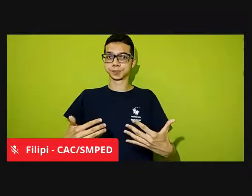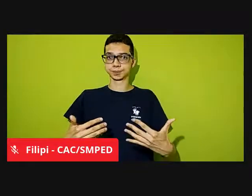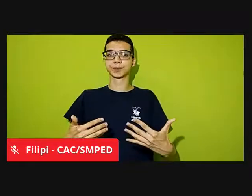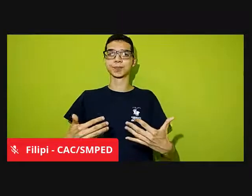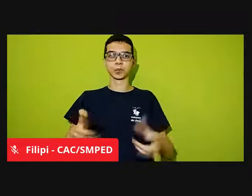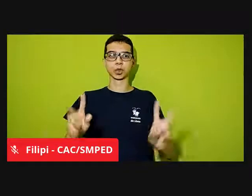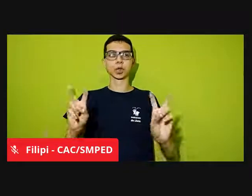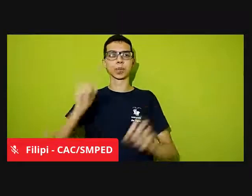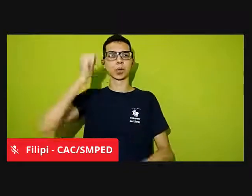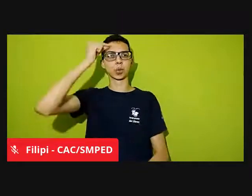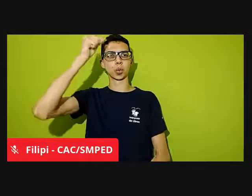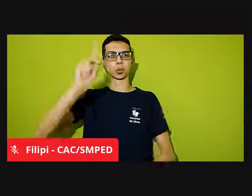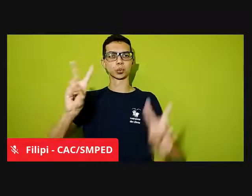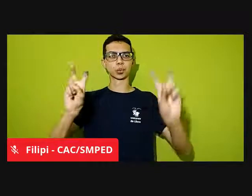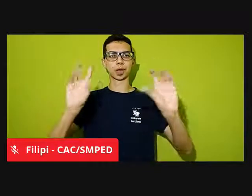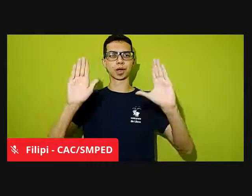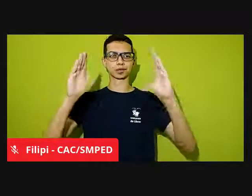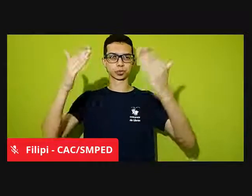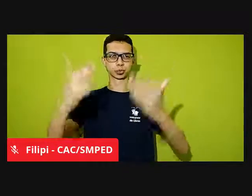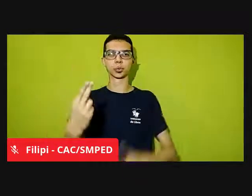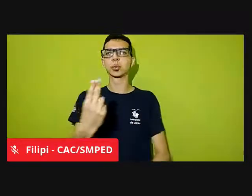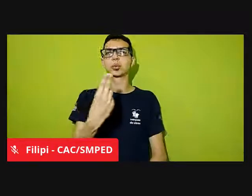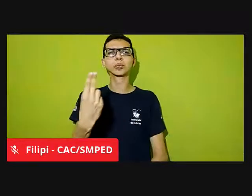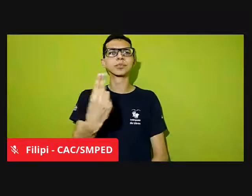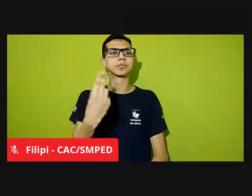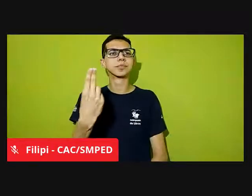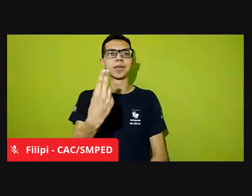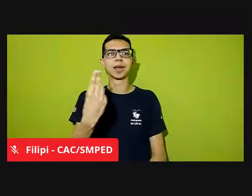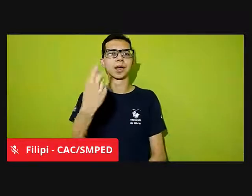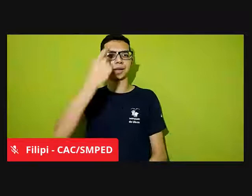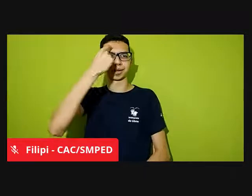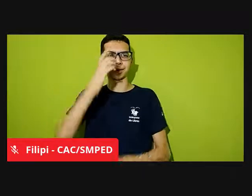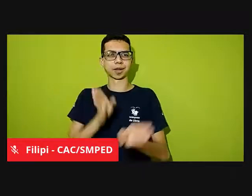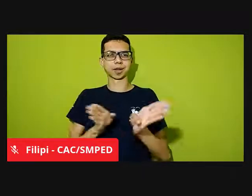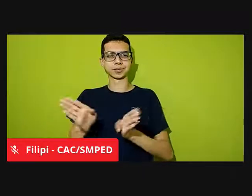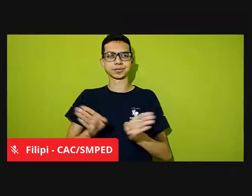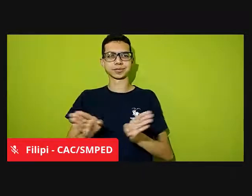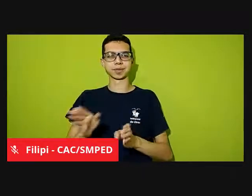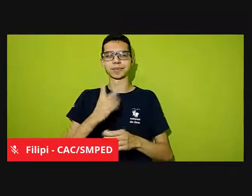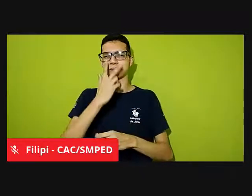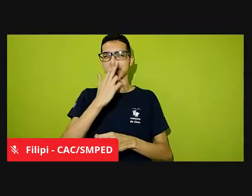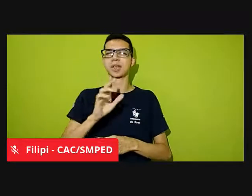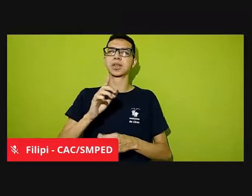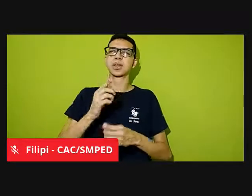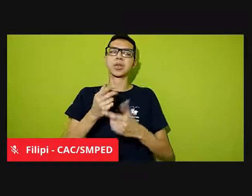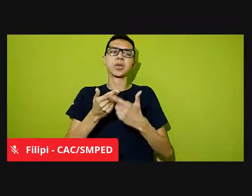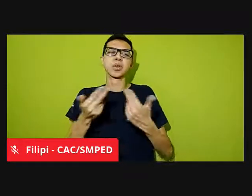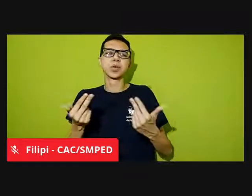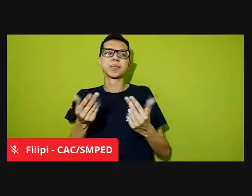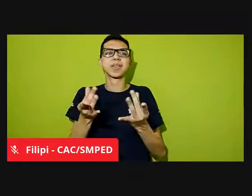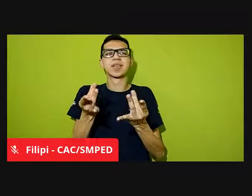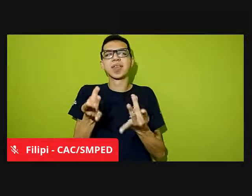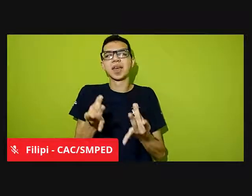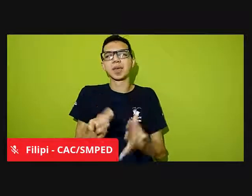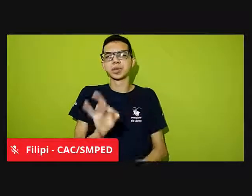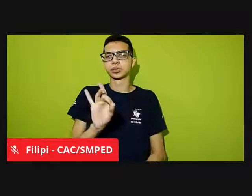instituição cultural, não tem como a gente tratar a acessibilidade como acessório, né? Acessibilidade